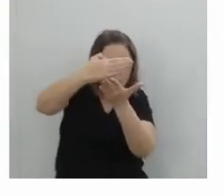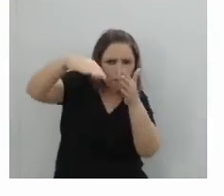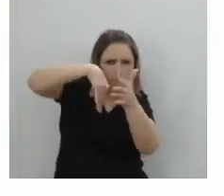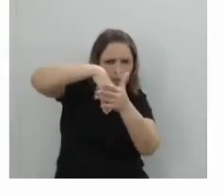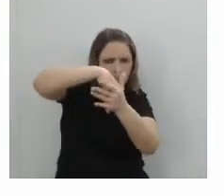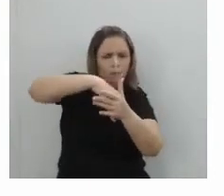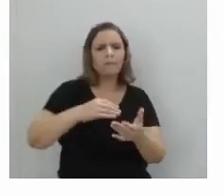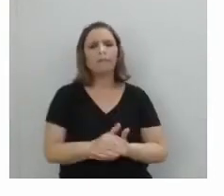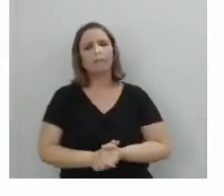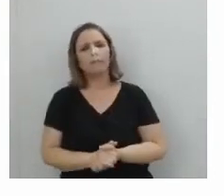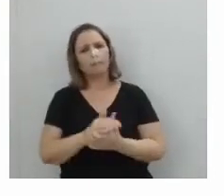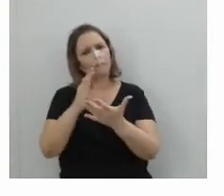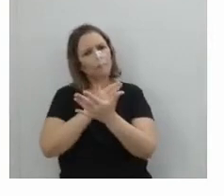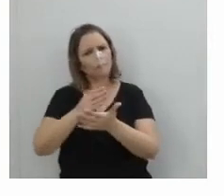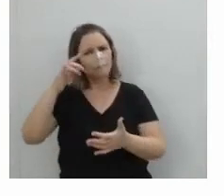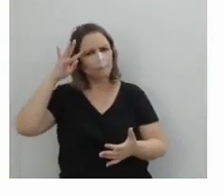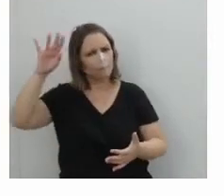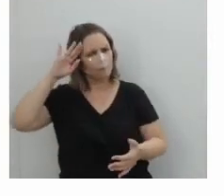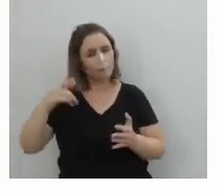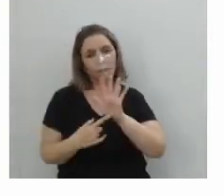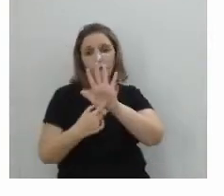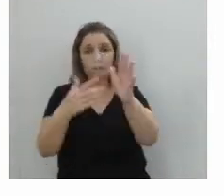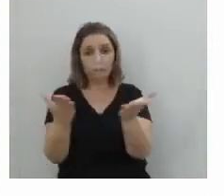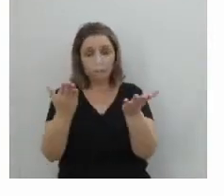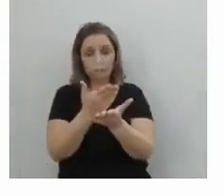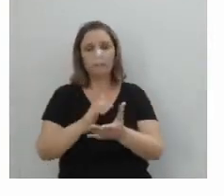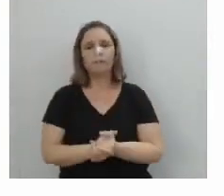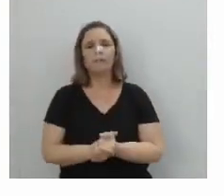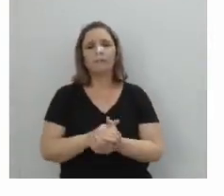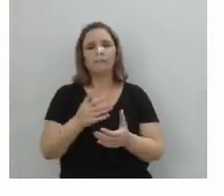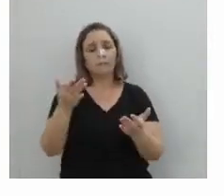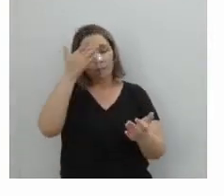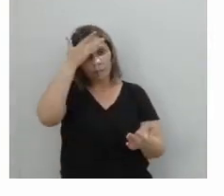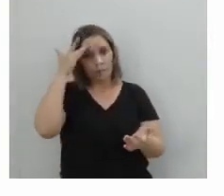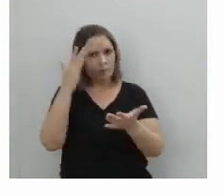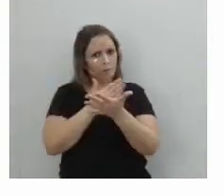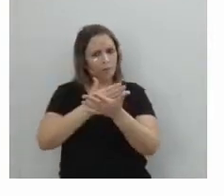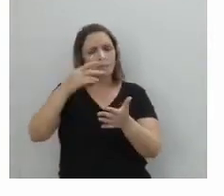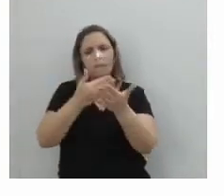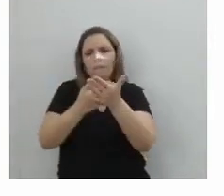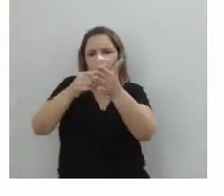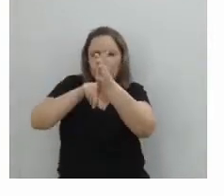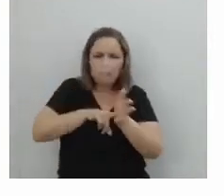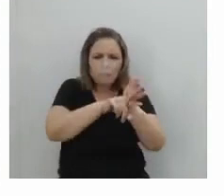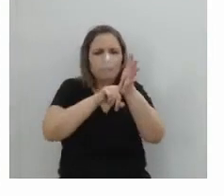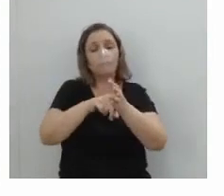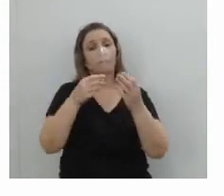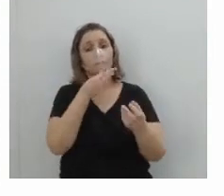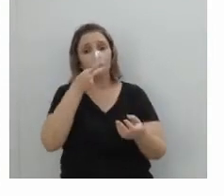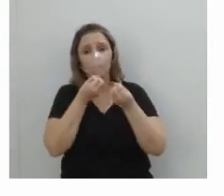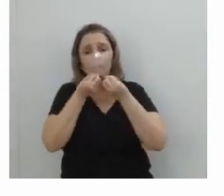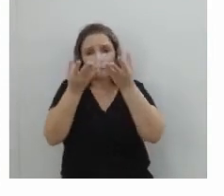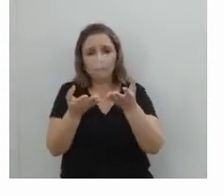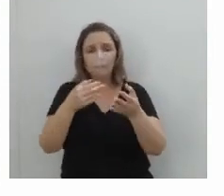vamos acompanhar alguns pensamentos que eu trouxe para vocês aqui. Alguns historiadores contam que os ingleses